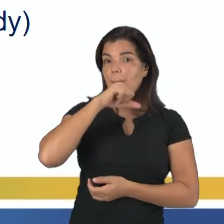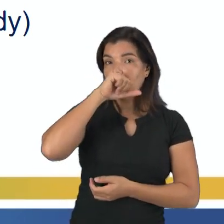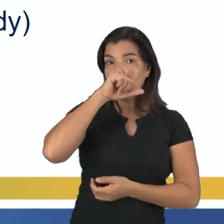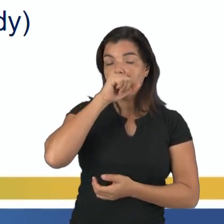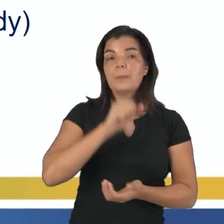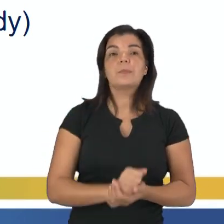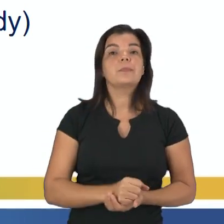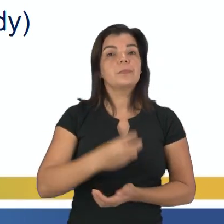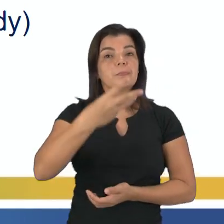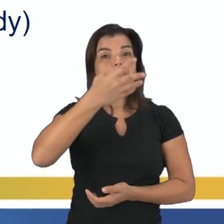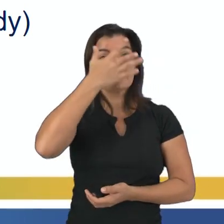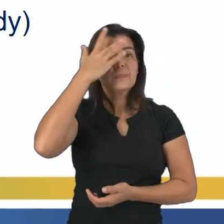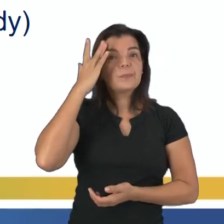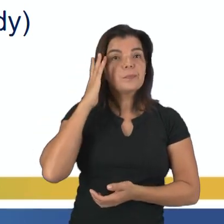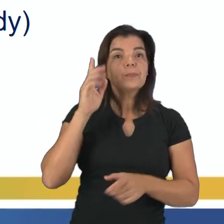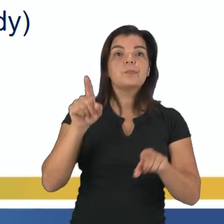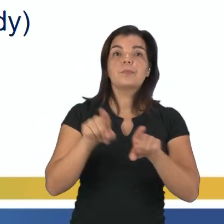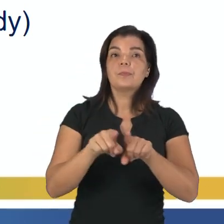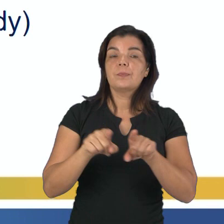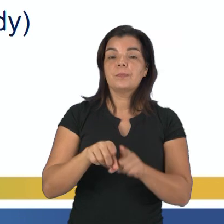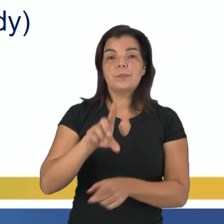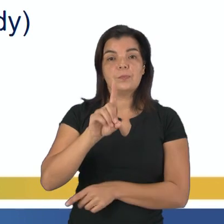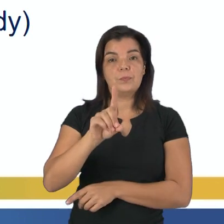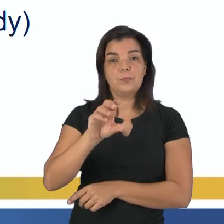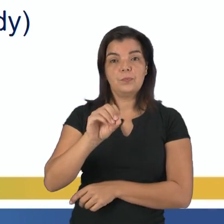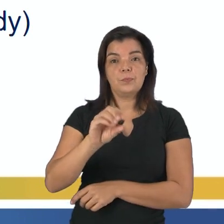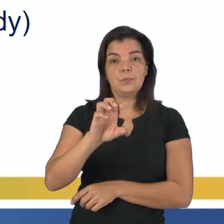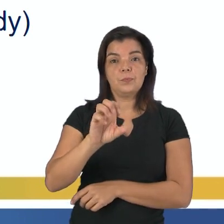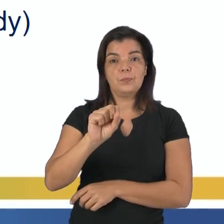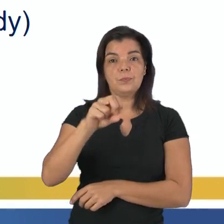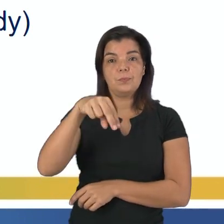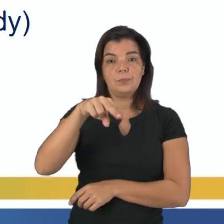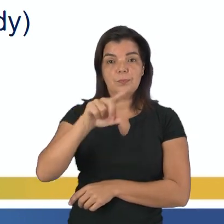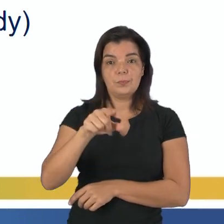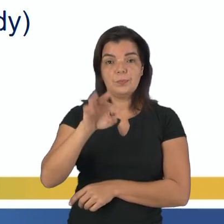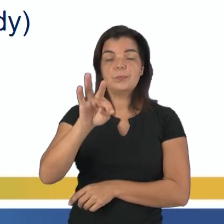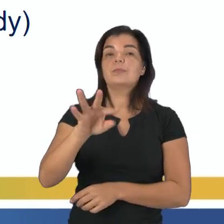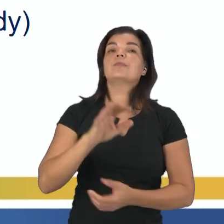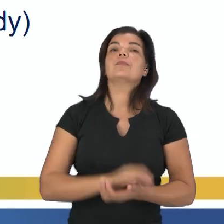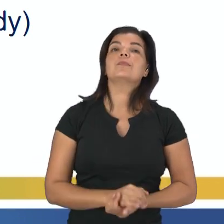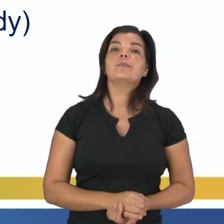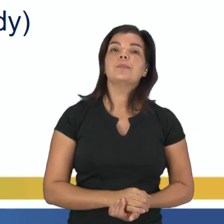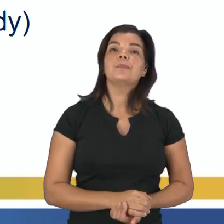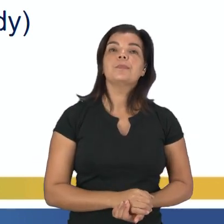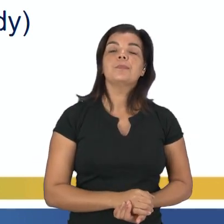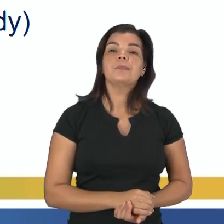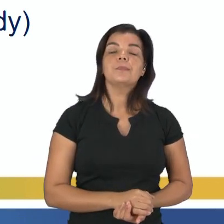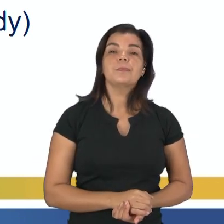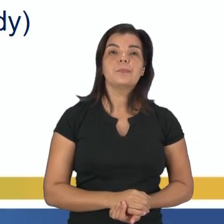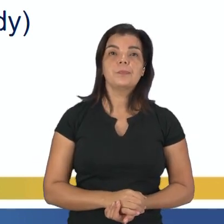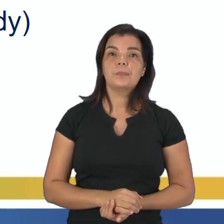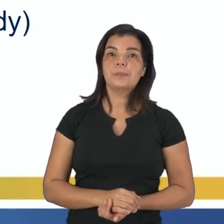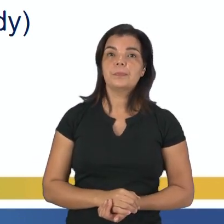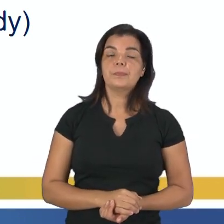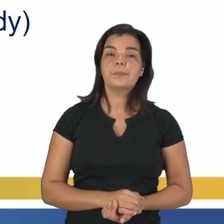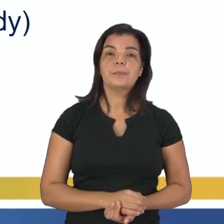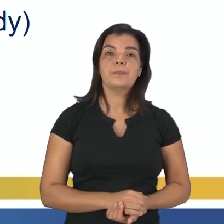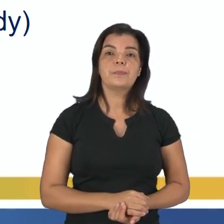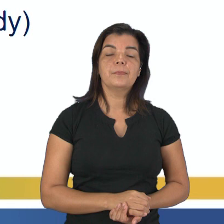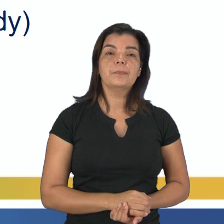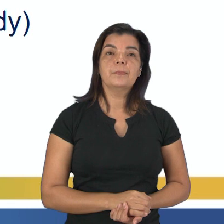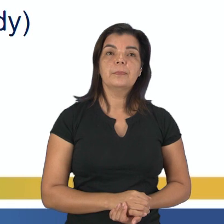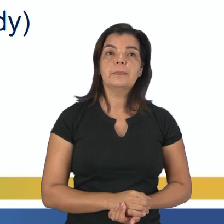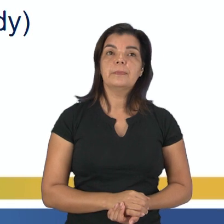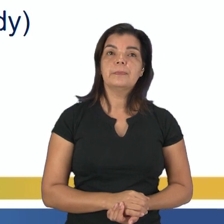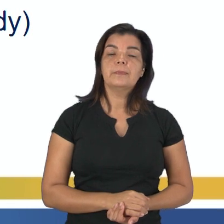mother. É terceira pessoa, minha mãe é ela. Então, a gente vai usar o doesn't para negar o verbo. My mother doesn't like